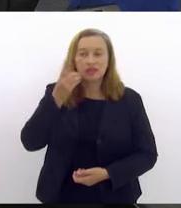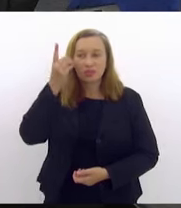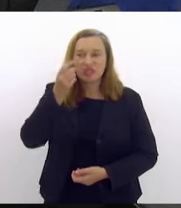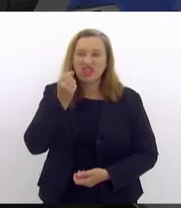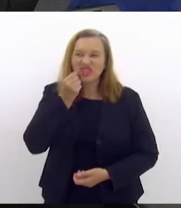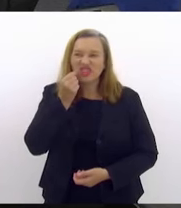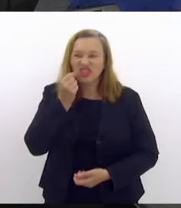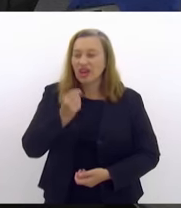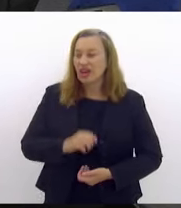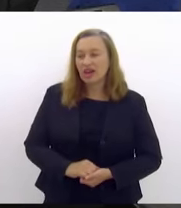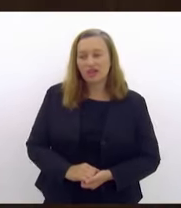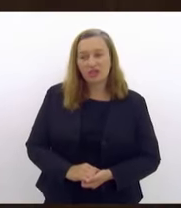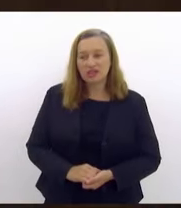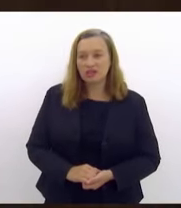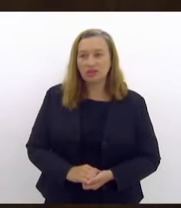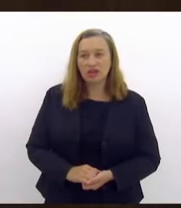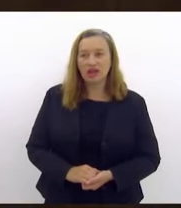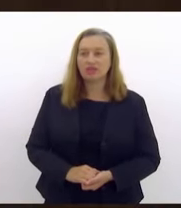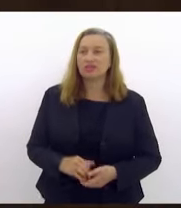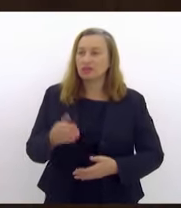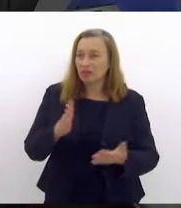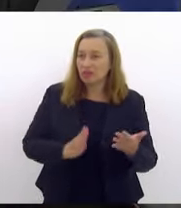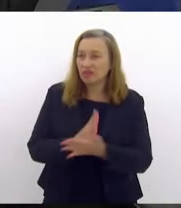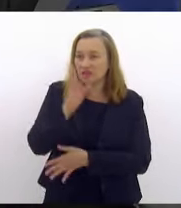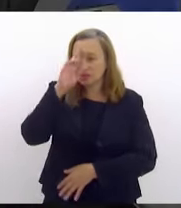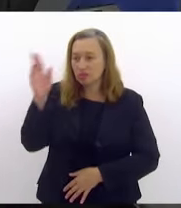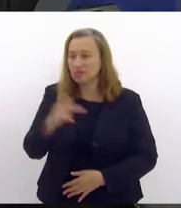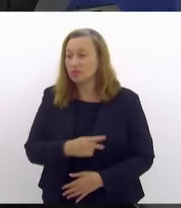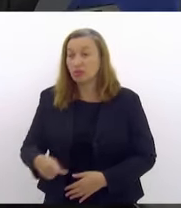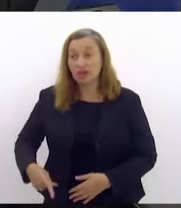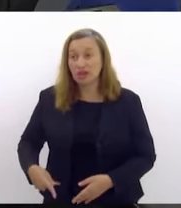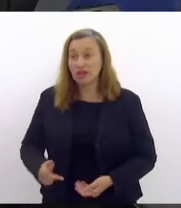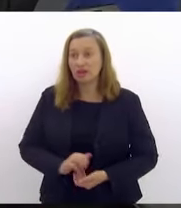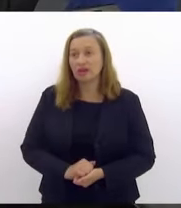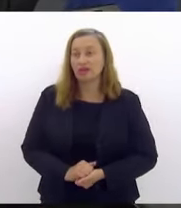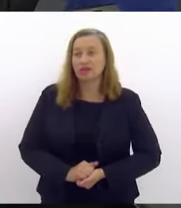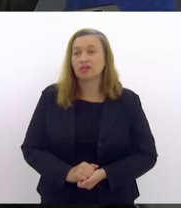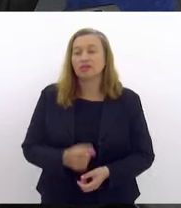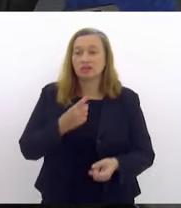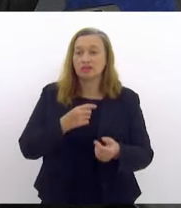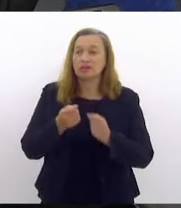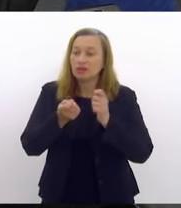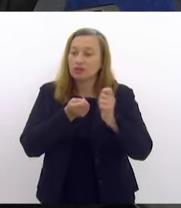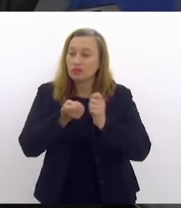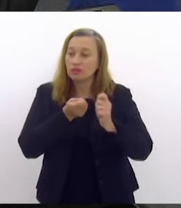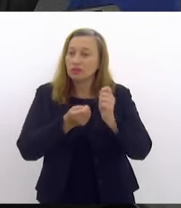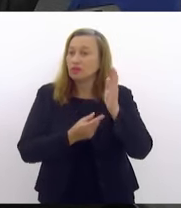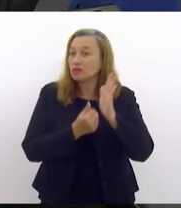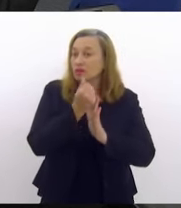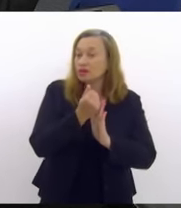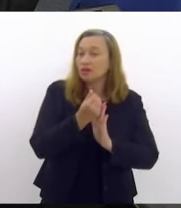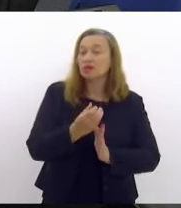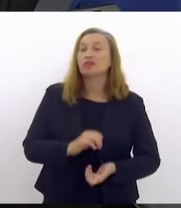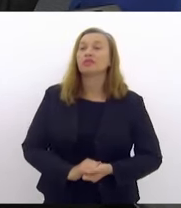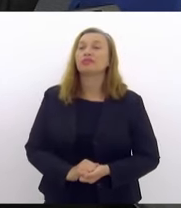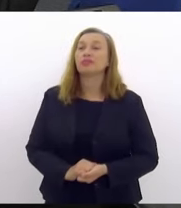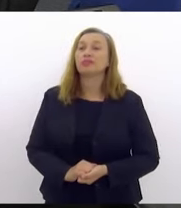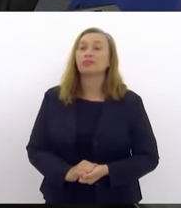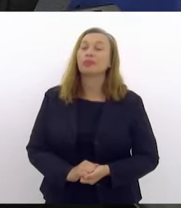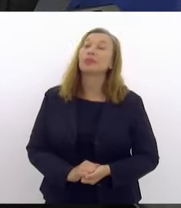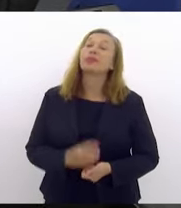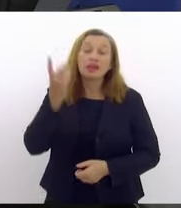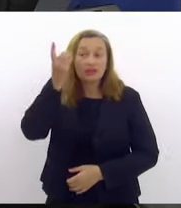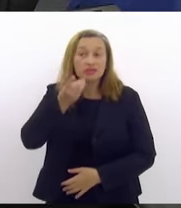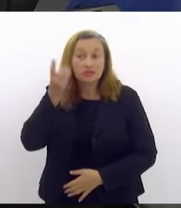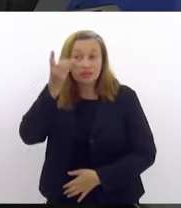é coautor. Favorável, presidente. Pela Comissão de Orçamento, Finanças, Fiscalização Financeira e Controle, designa